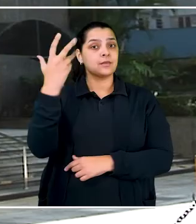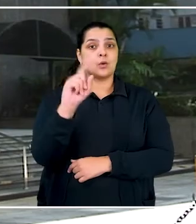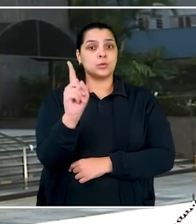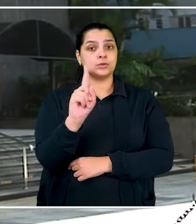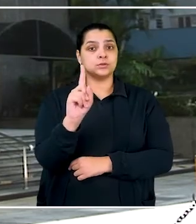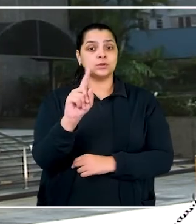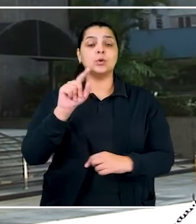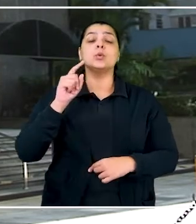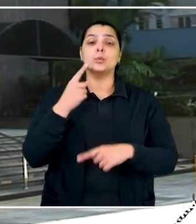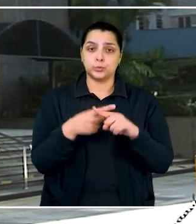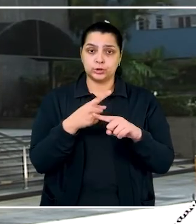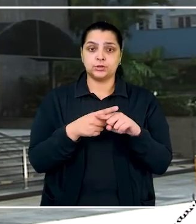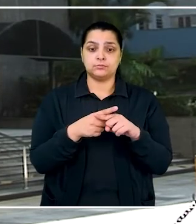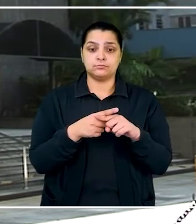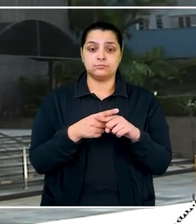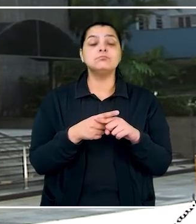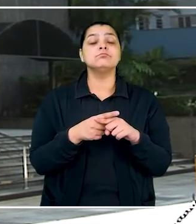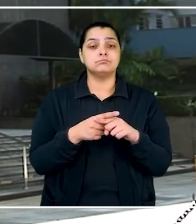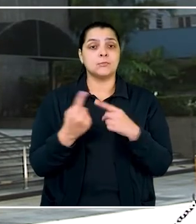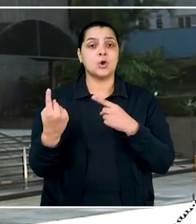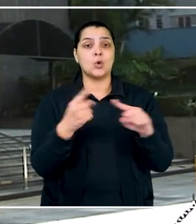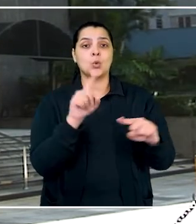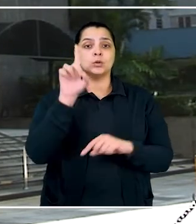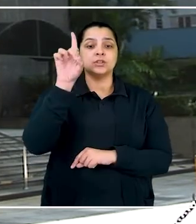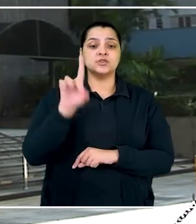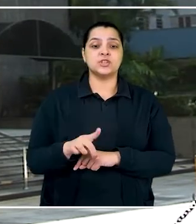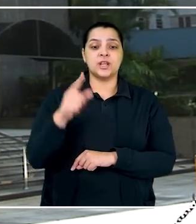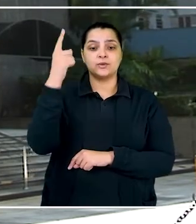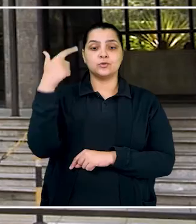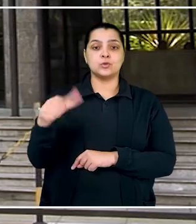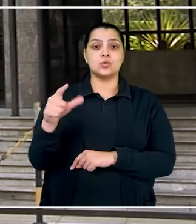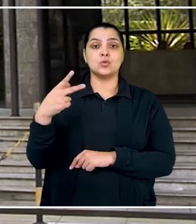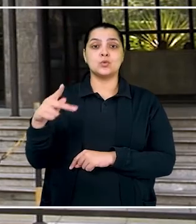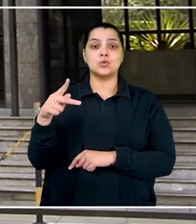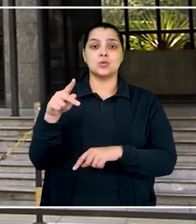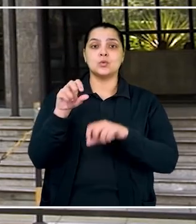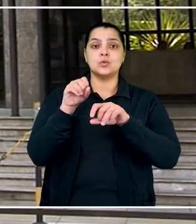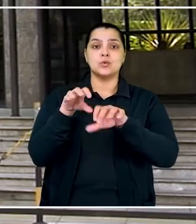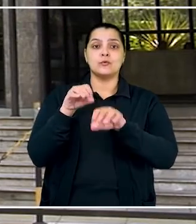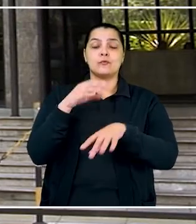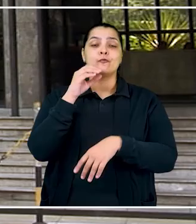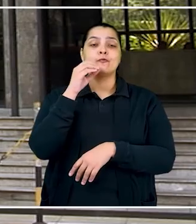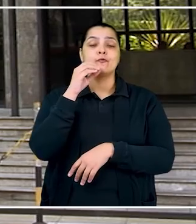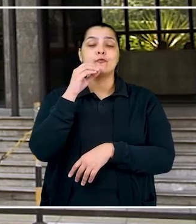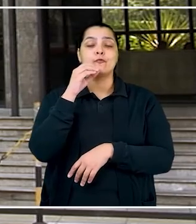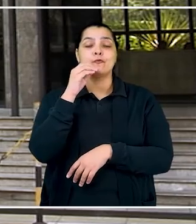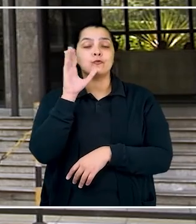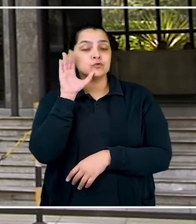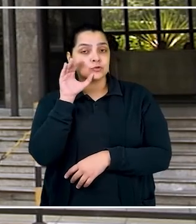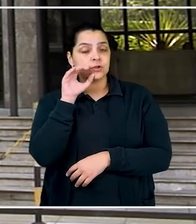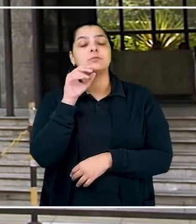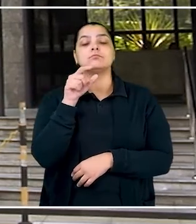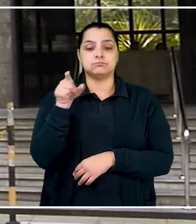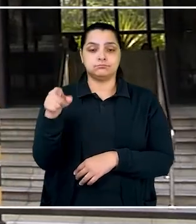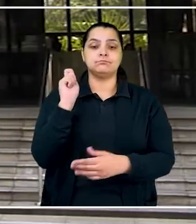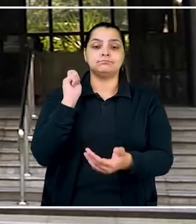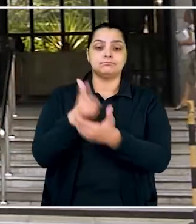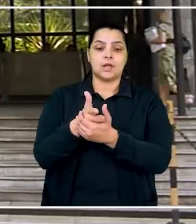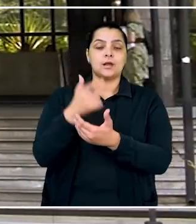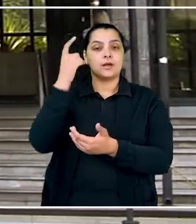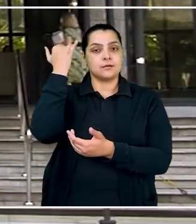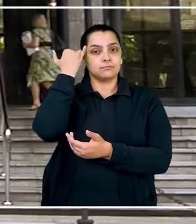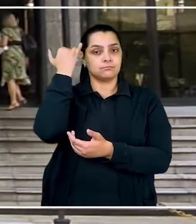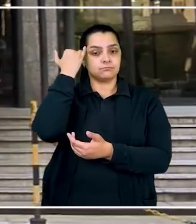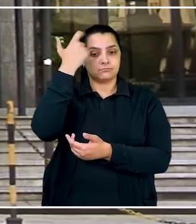ocorreu, já que o incidente relatado violou direitos da personalidade do instrutor. Por isso, a empresa foi